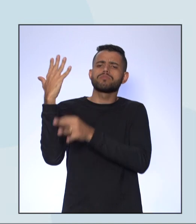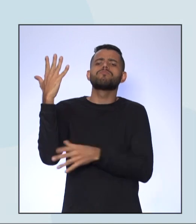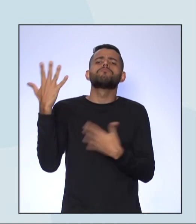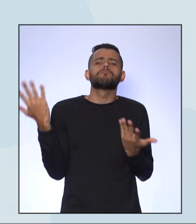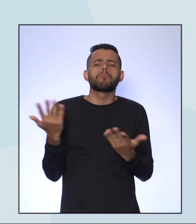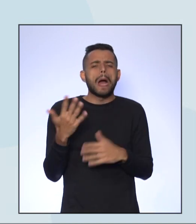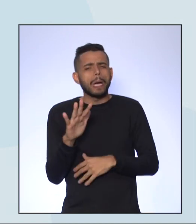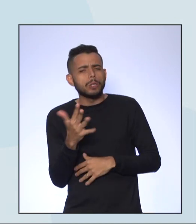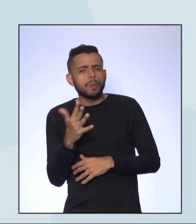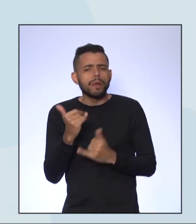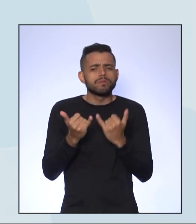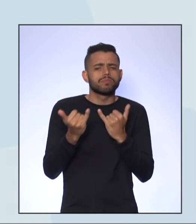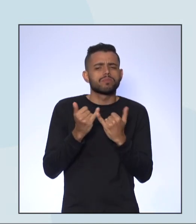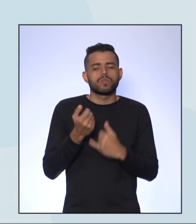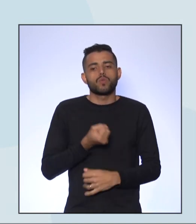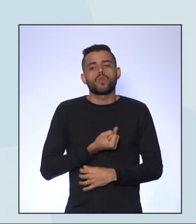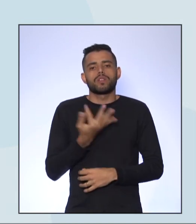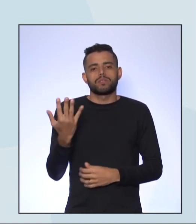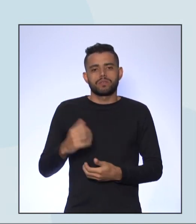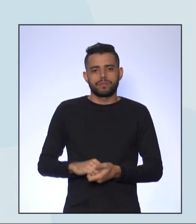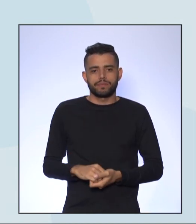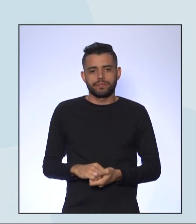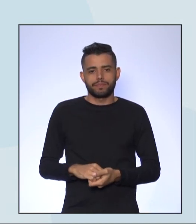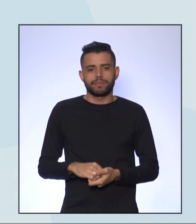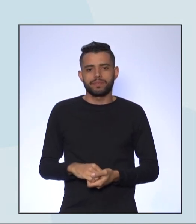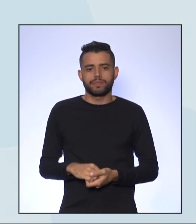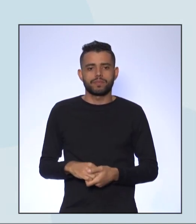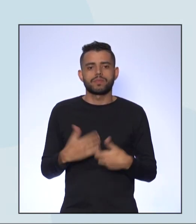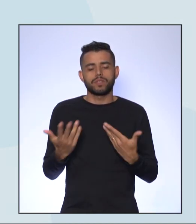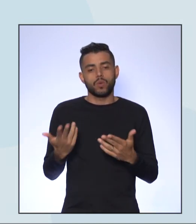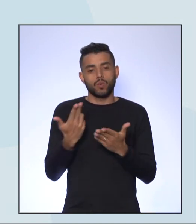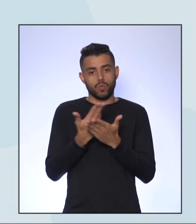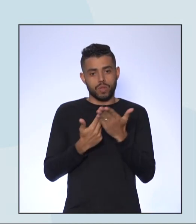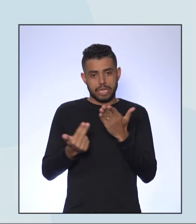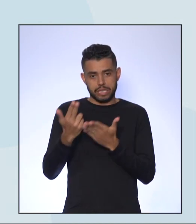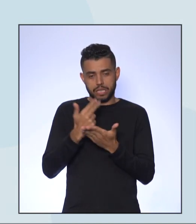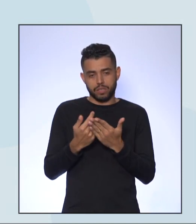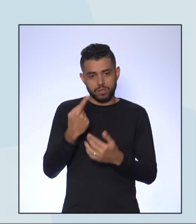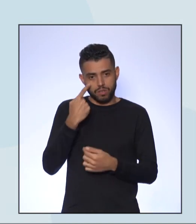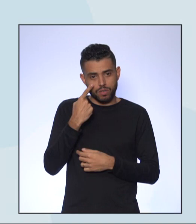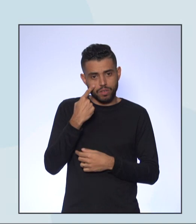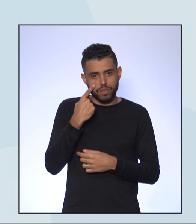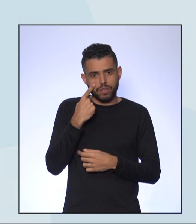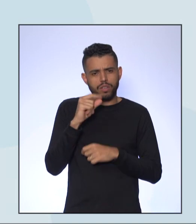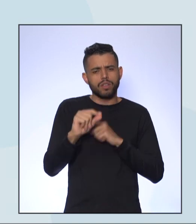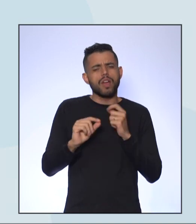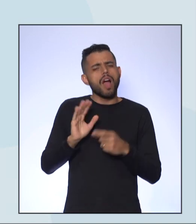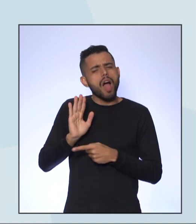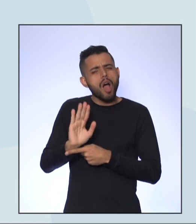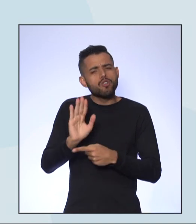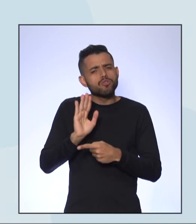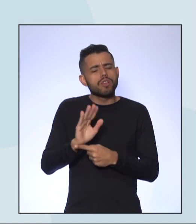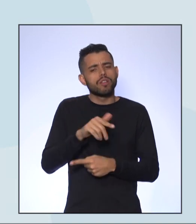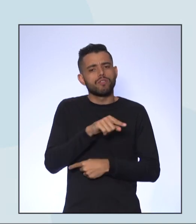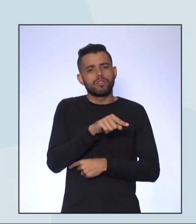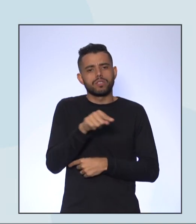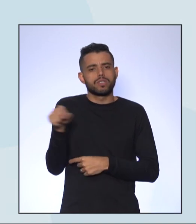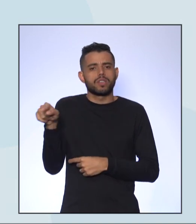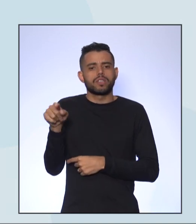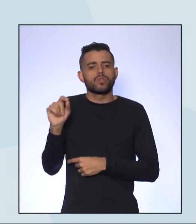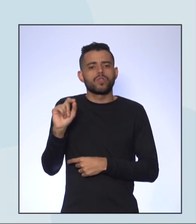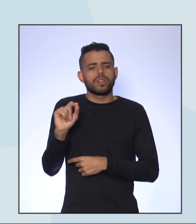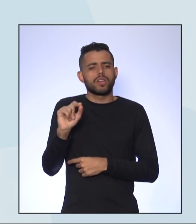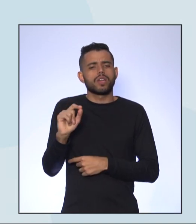certo? Então, o desenho, né, a figura que está aí aparecendo para vocês, vai auxiliar vocês